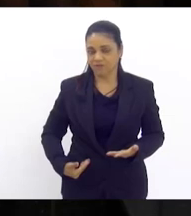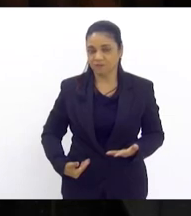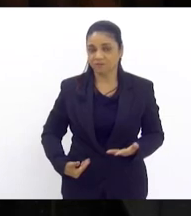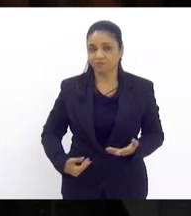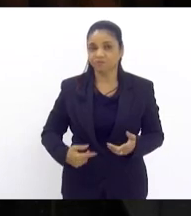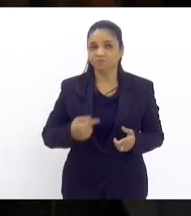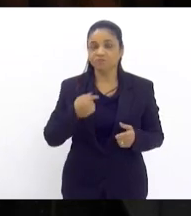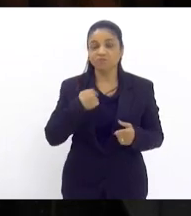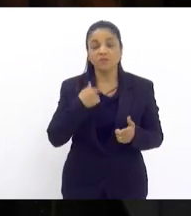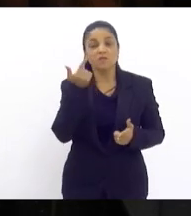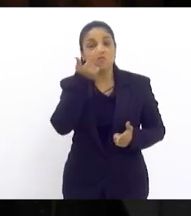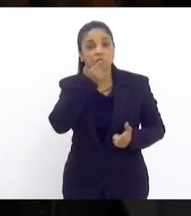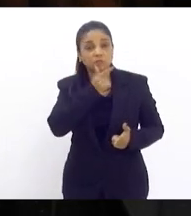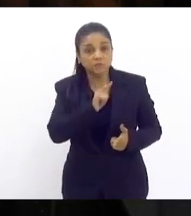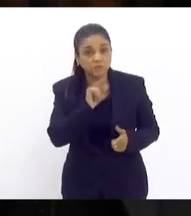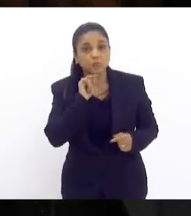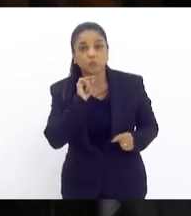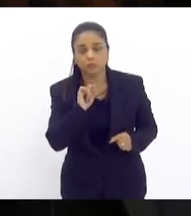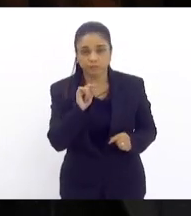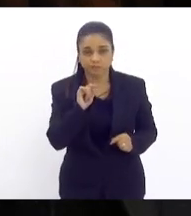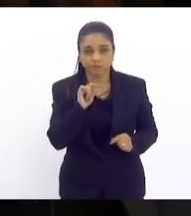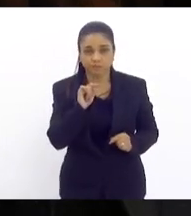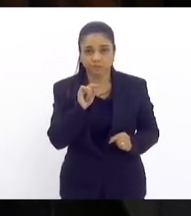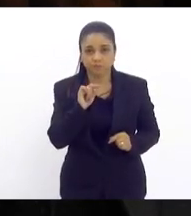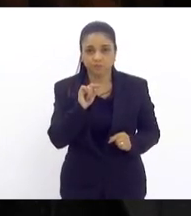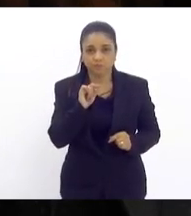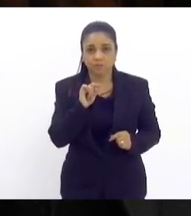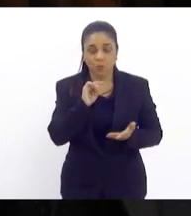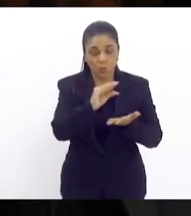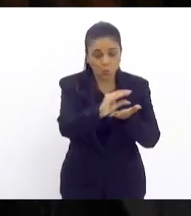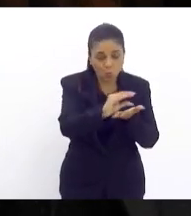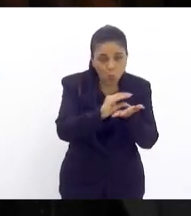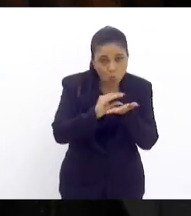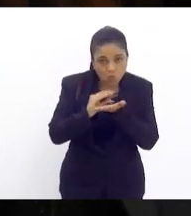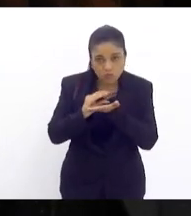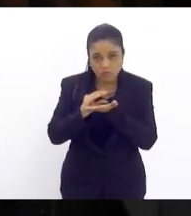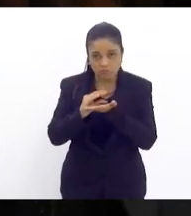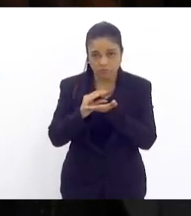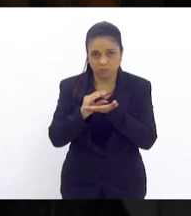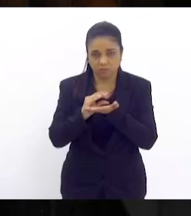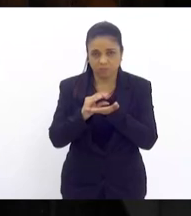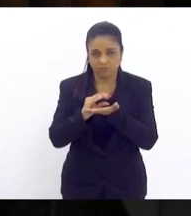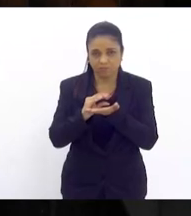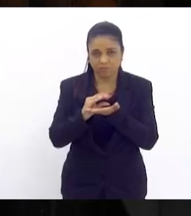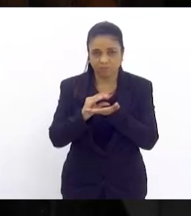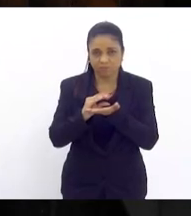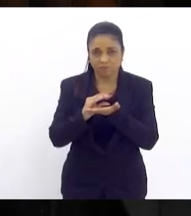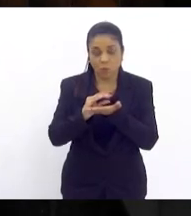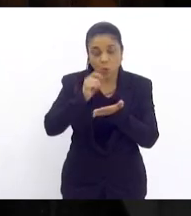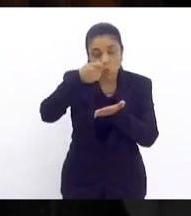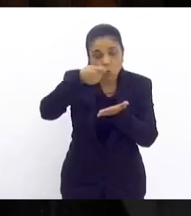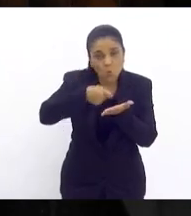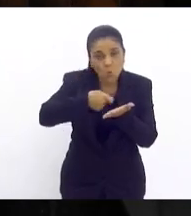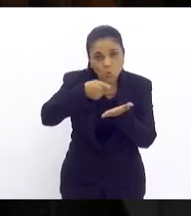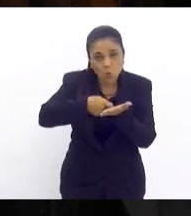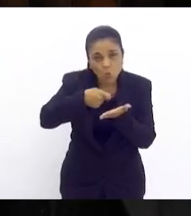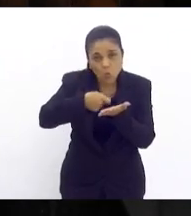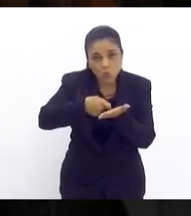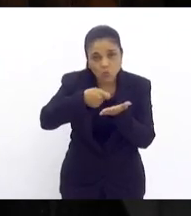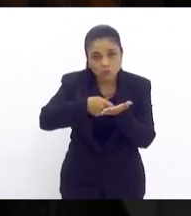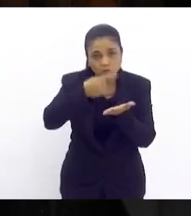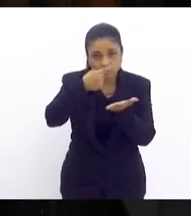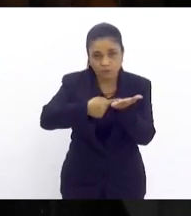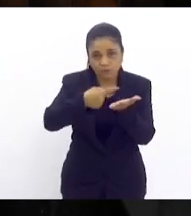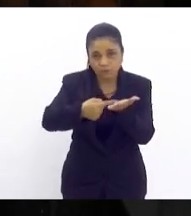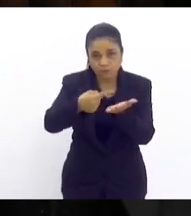devia conseguir é que o orçamento cumprisse todos os programas de